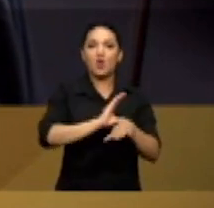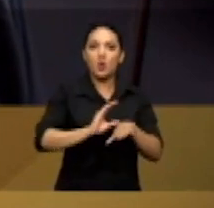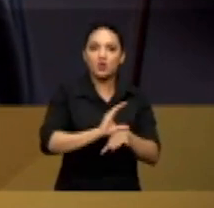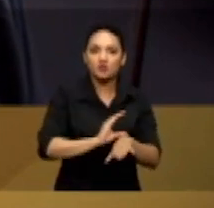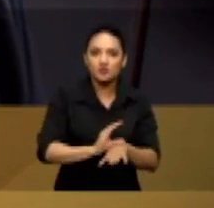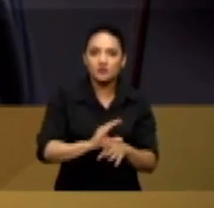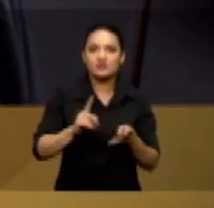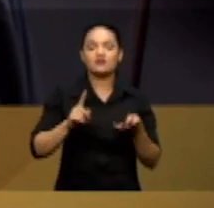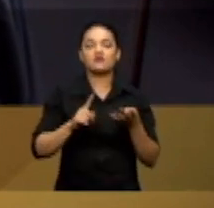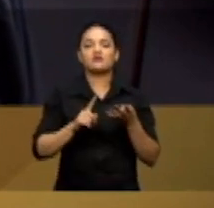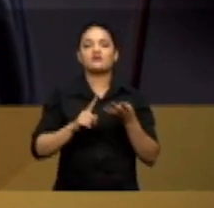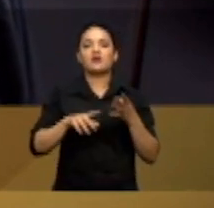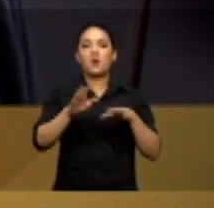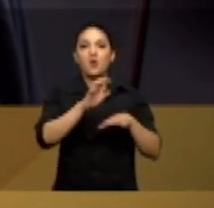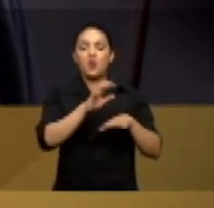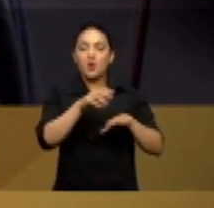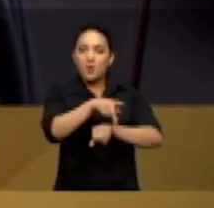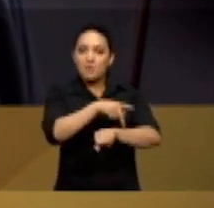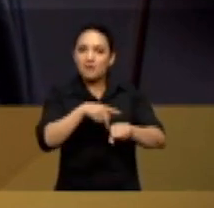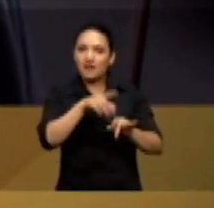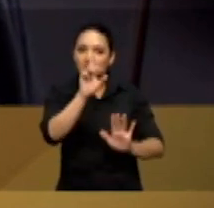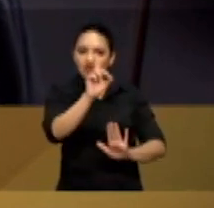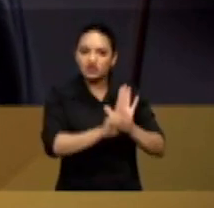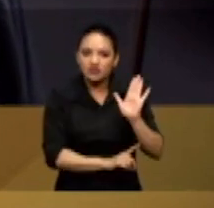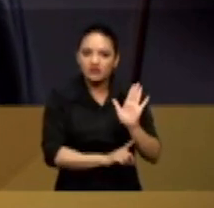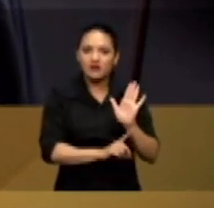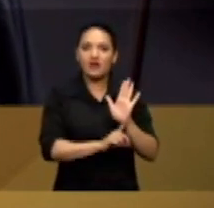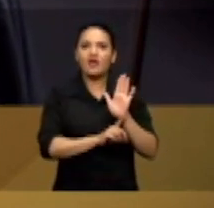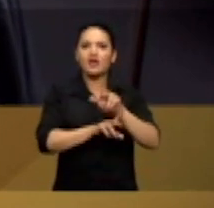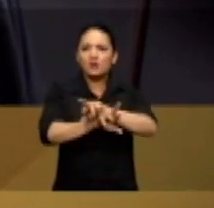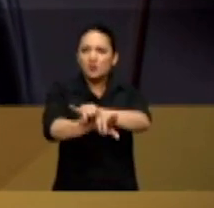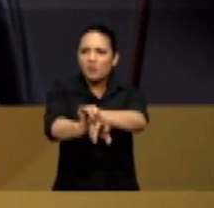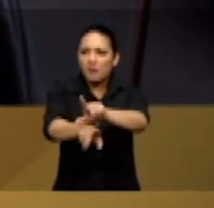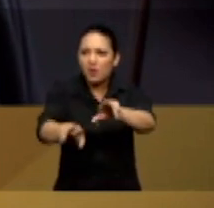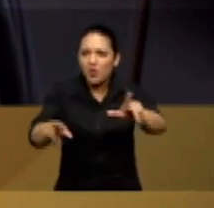Direito, constitucionalismo, pluralismo.